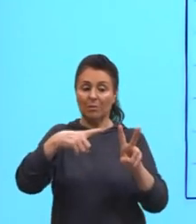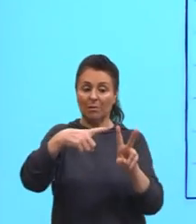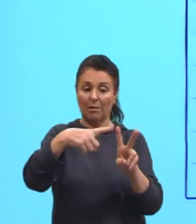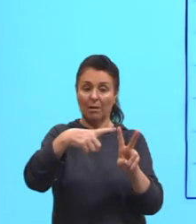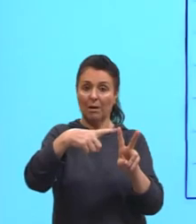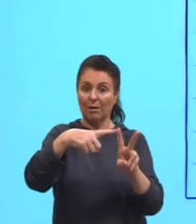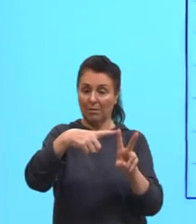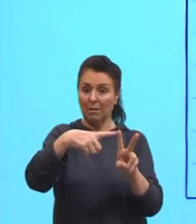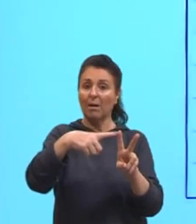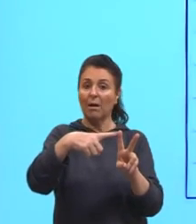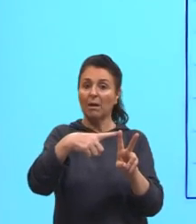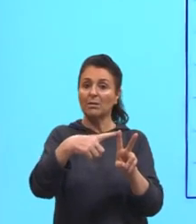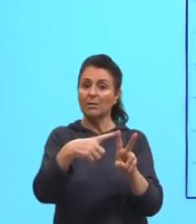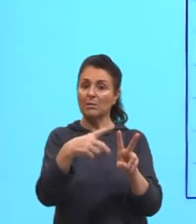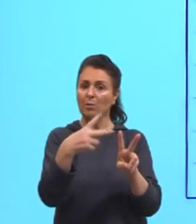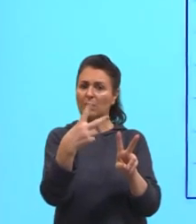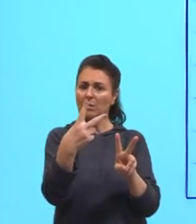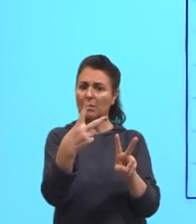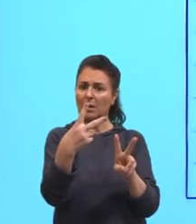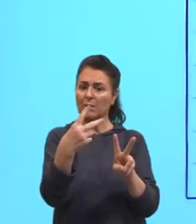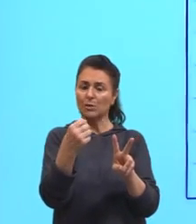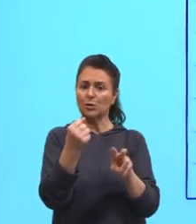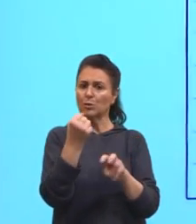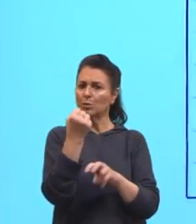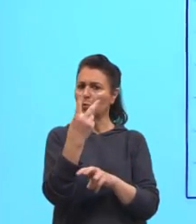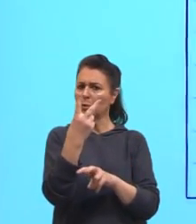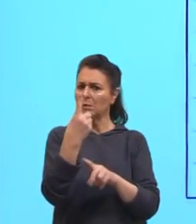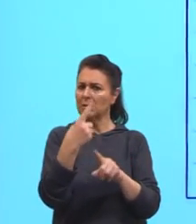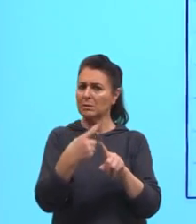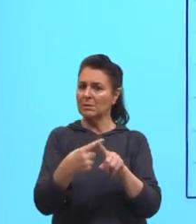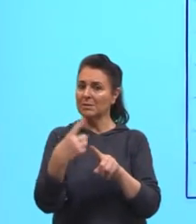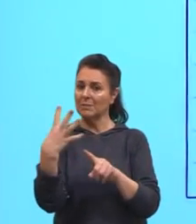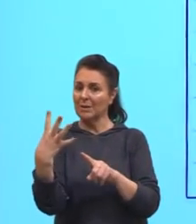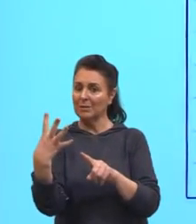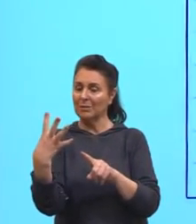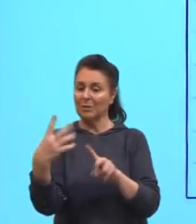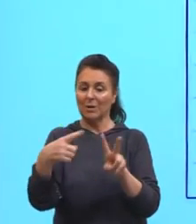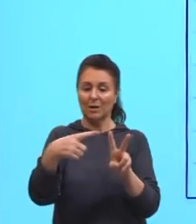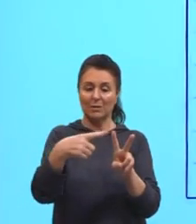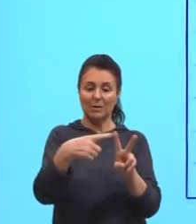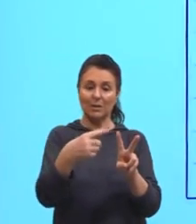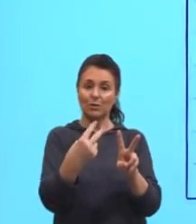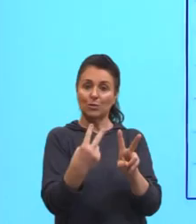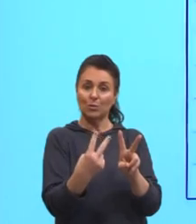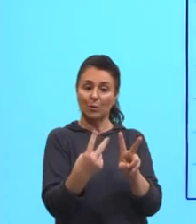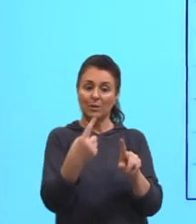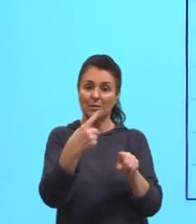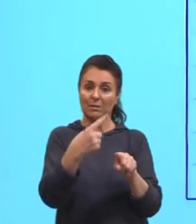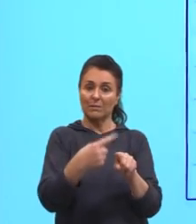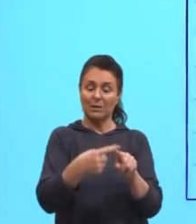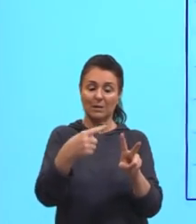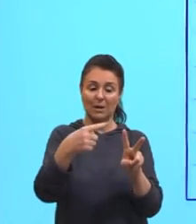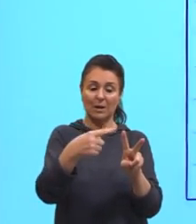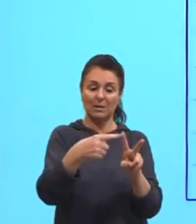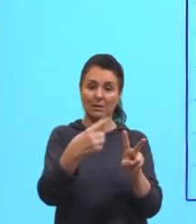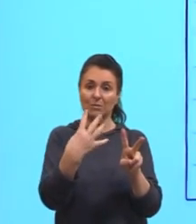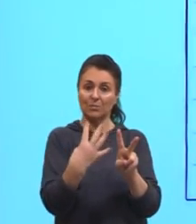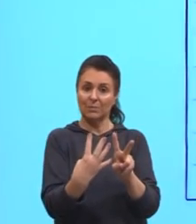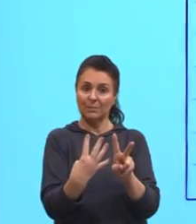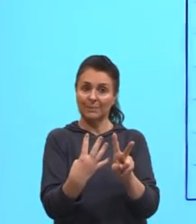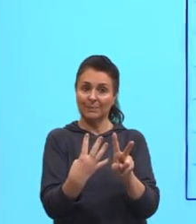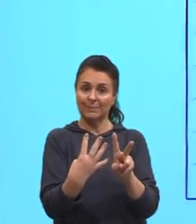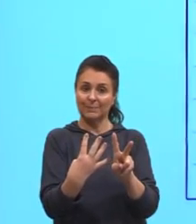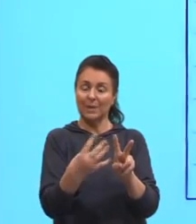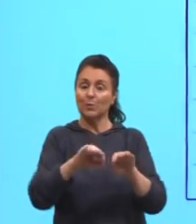quadrada de dois vezes quatro então eu posso separar raiz quadrada de 2 vezes raiz quadrada de